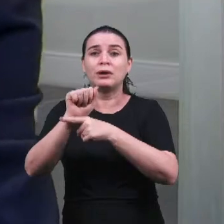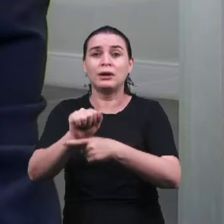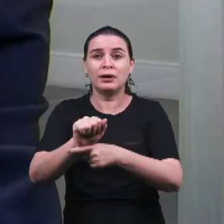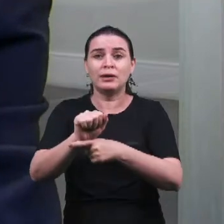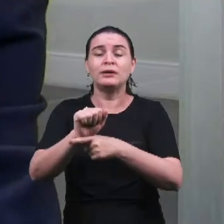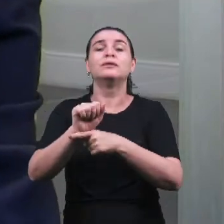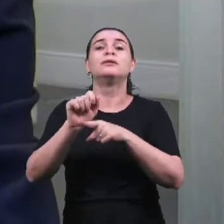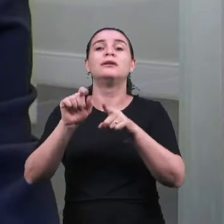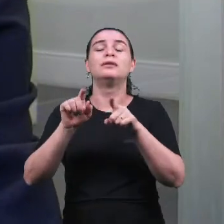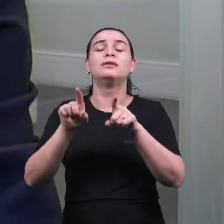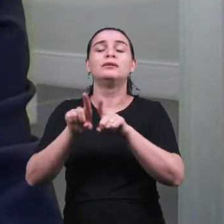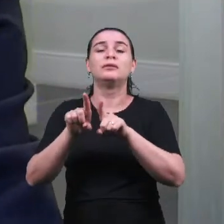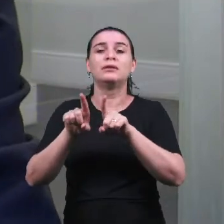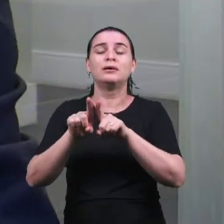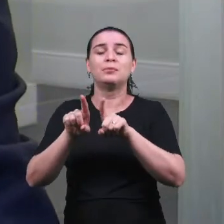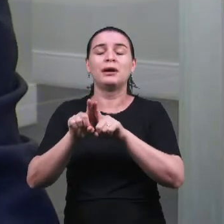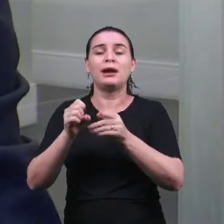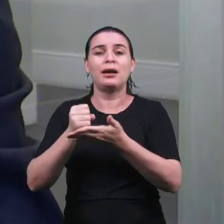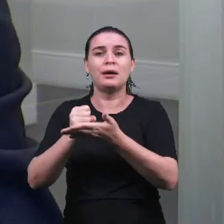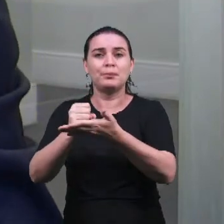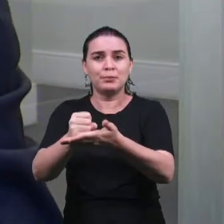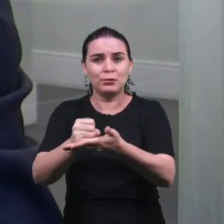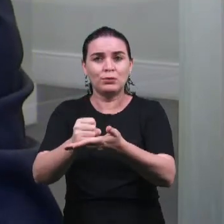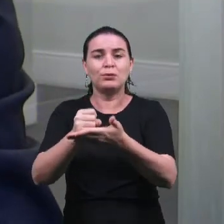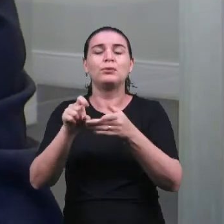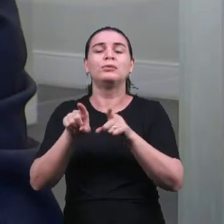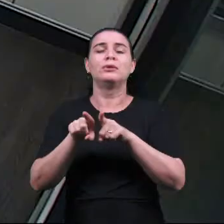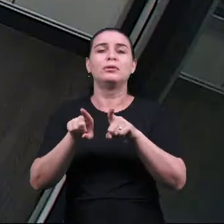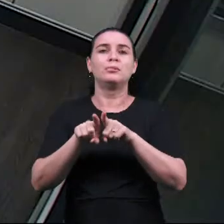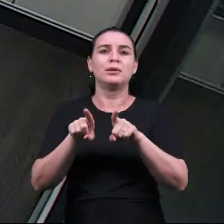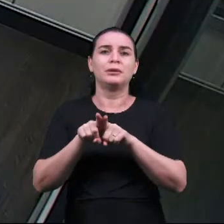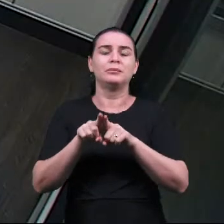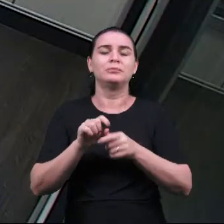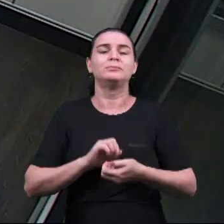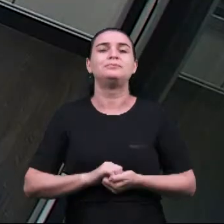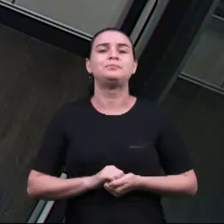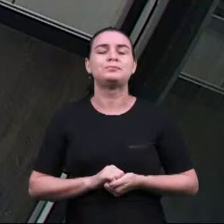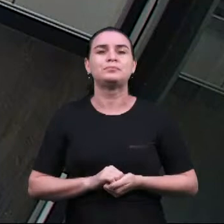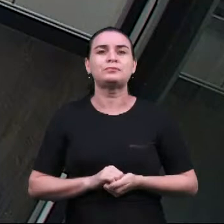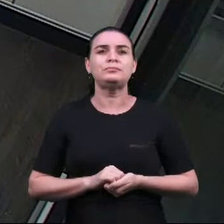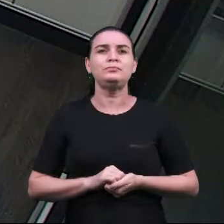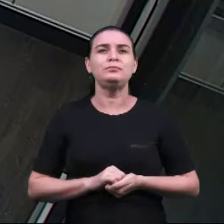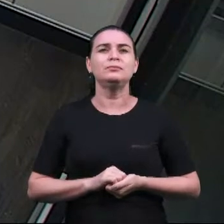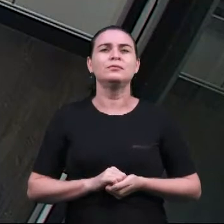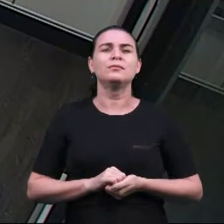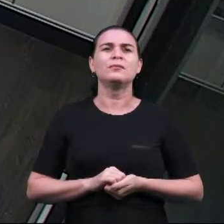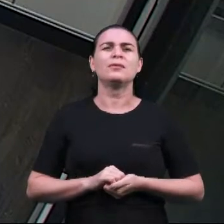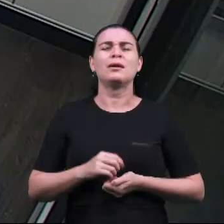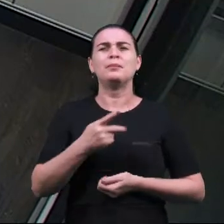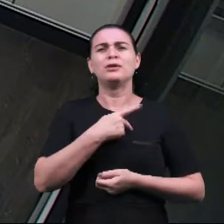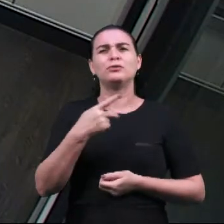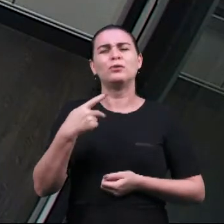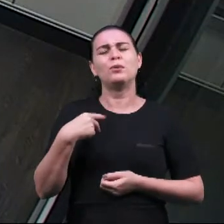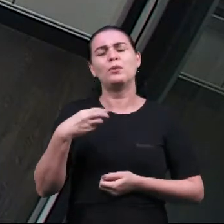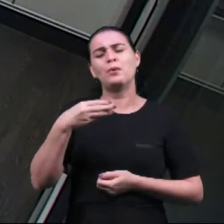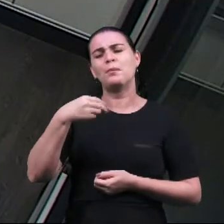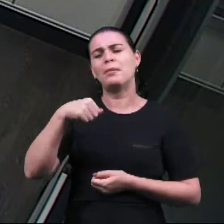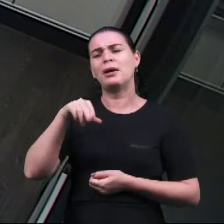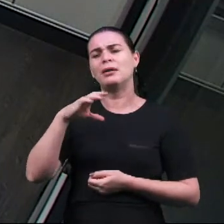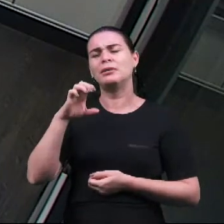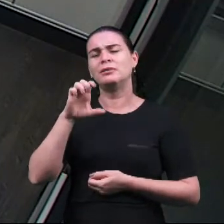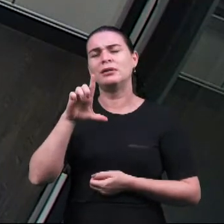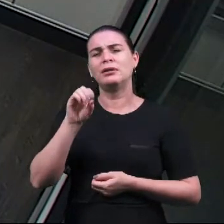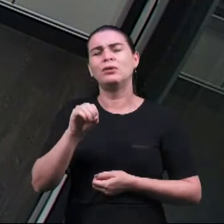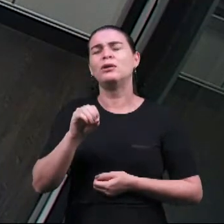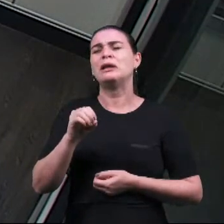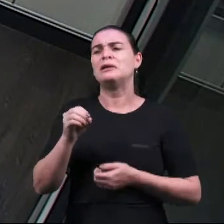que de memória assim não lembro todos não. Pastor Marcelo, tem essa consciência de que com essa pandemia e com